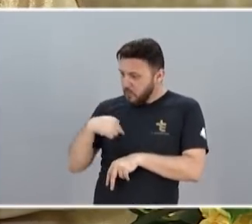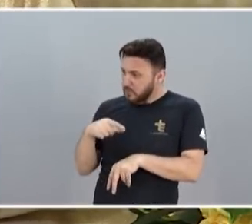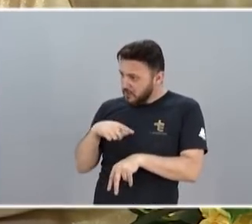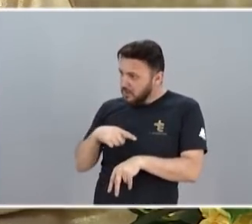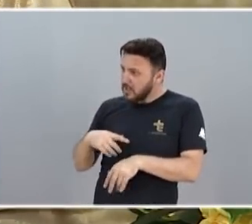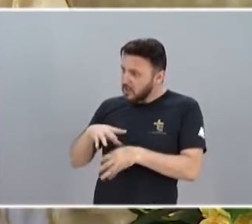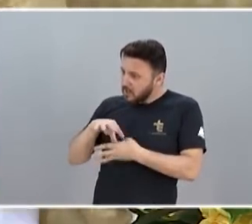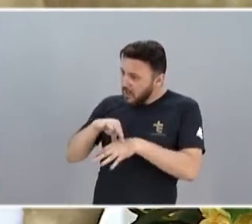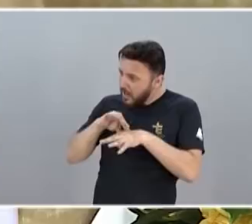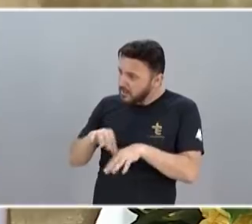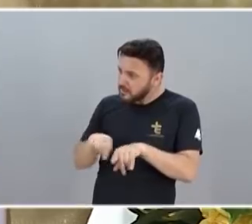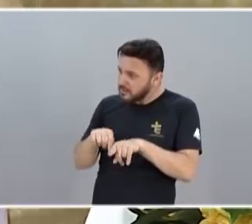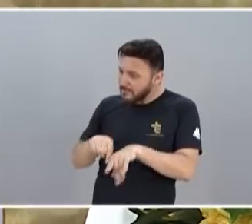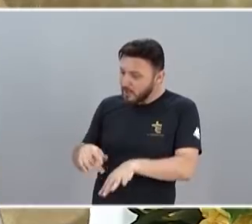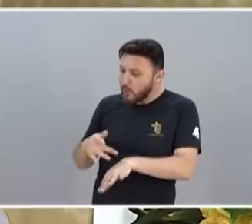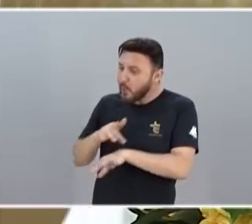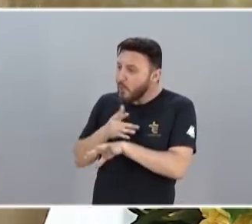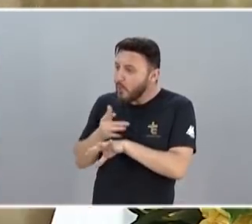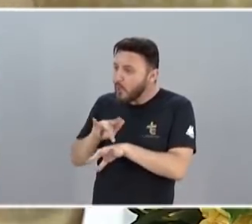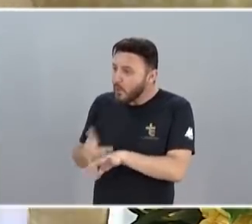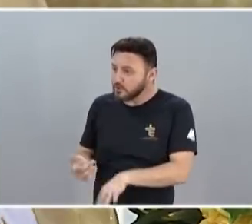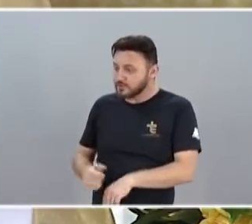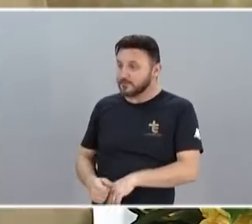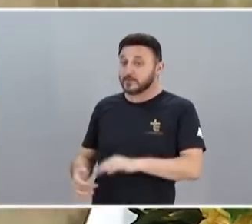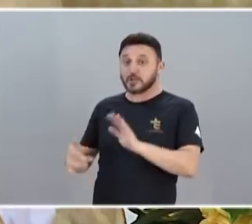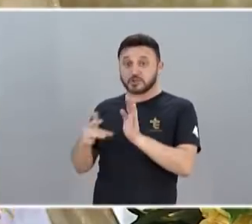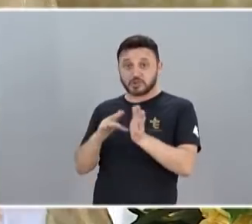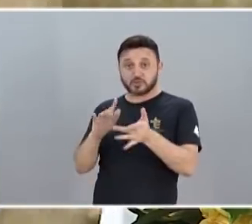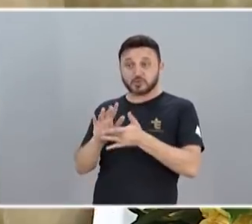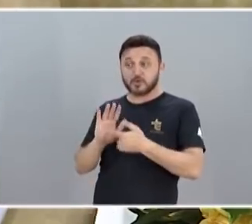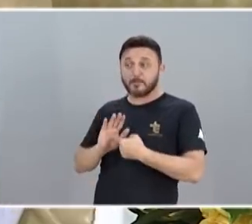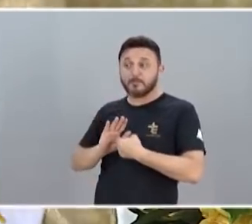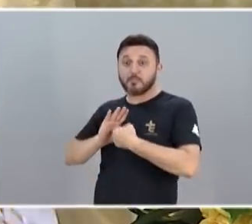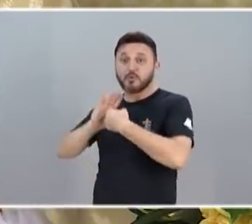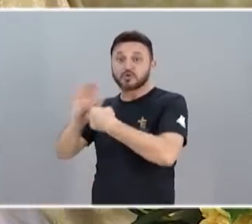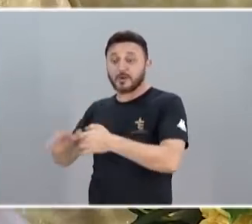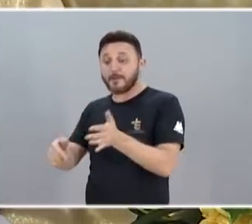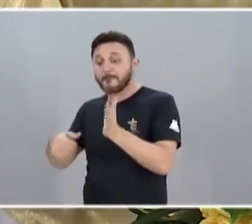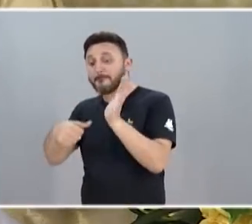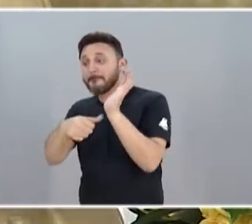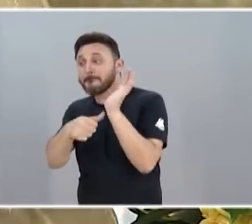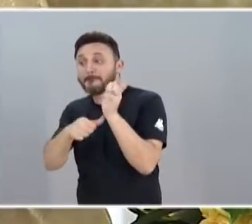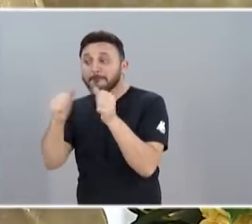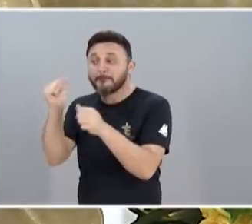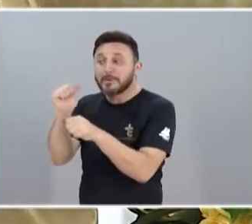tenho. E dizendo isso, Jesus mostrou-lhes as mãos e os pés,